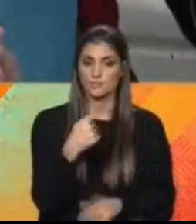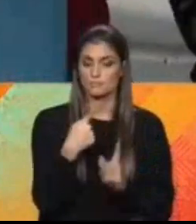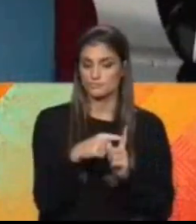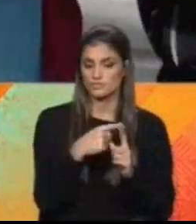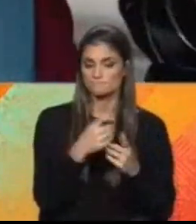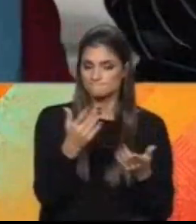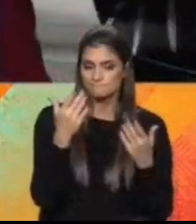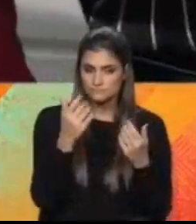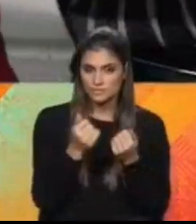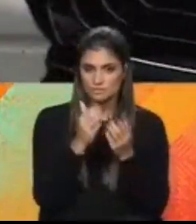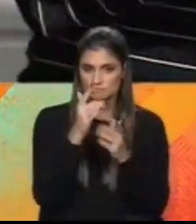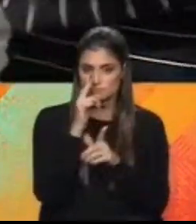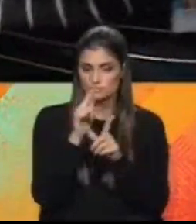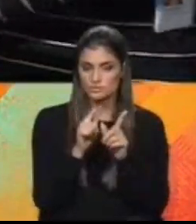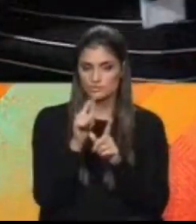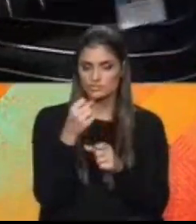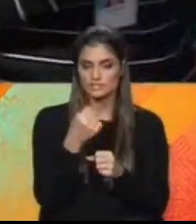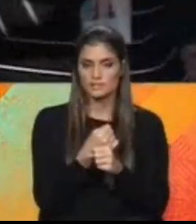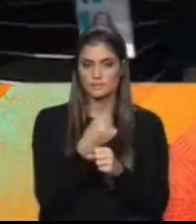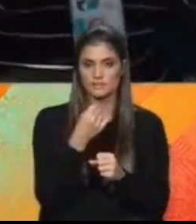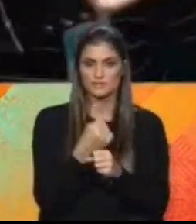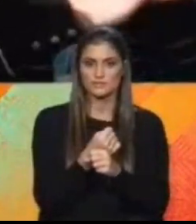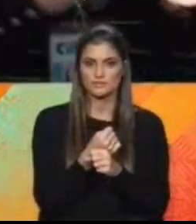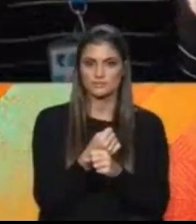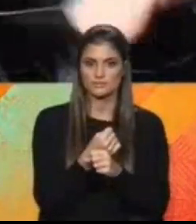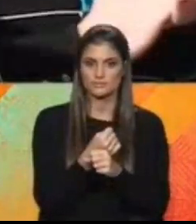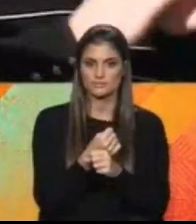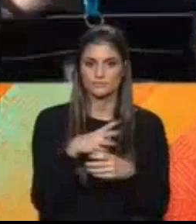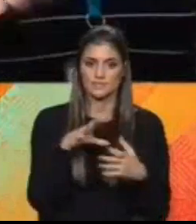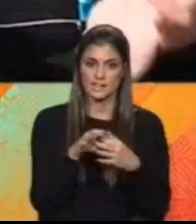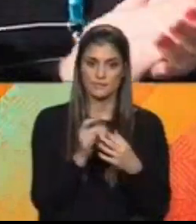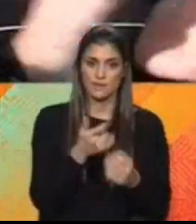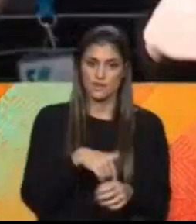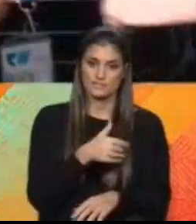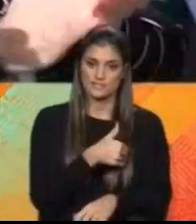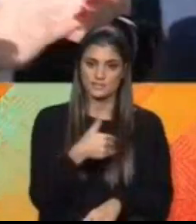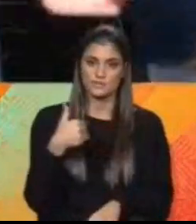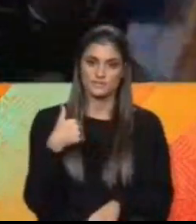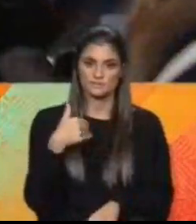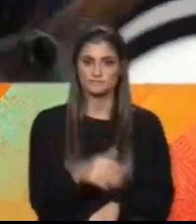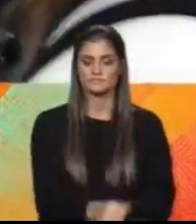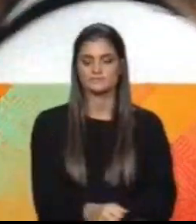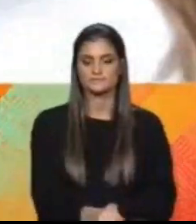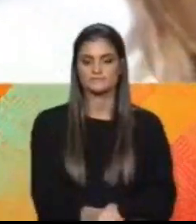Manhaja quem trabalha em prol da nossa saúde.